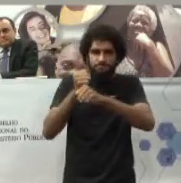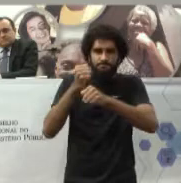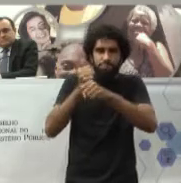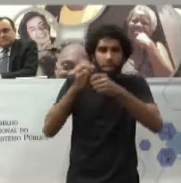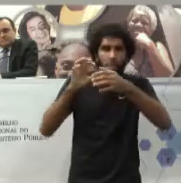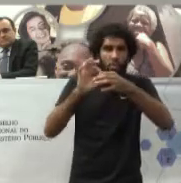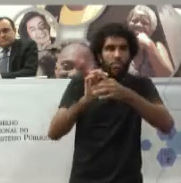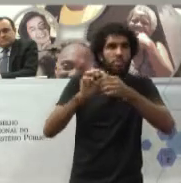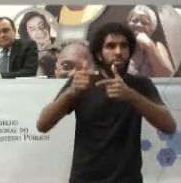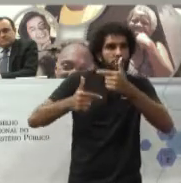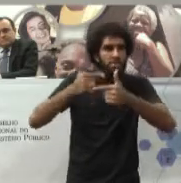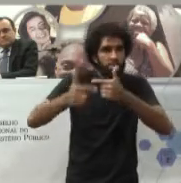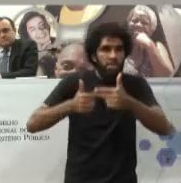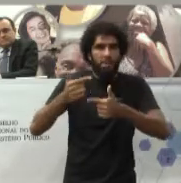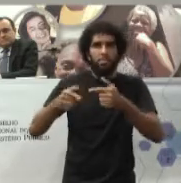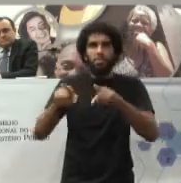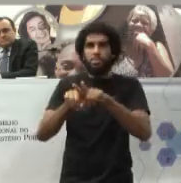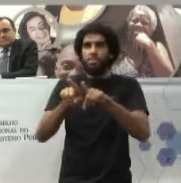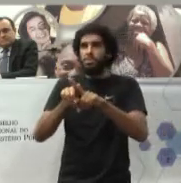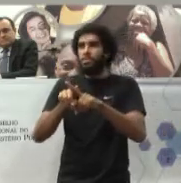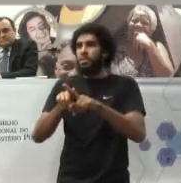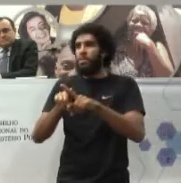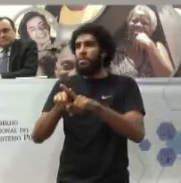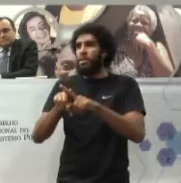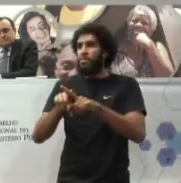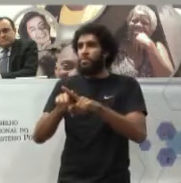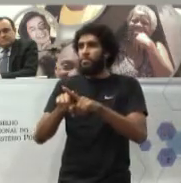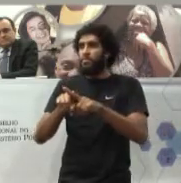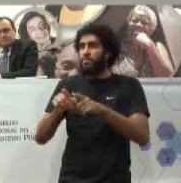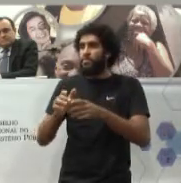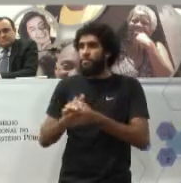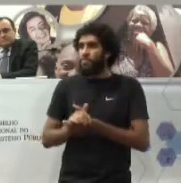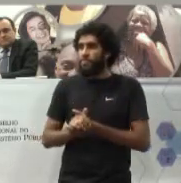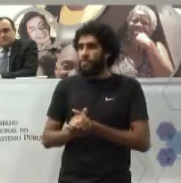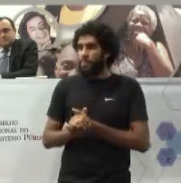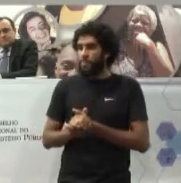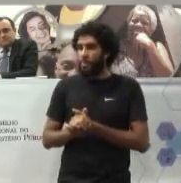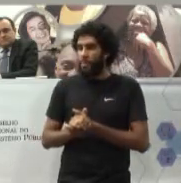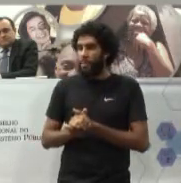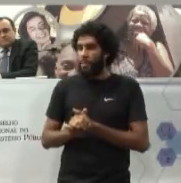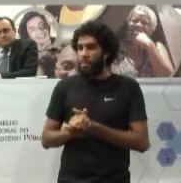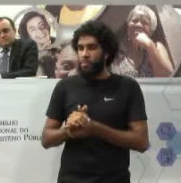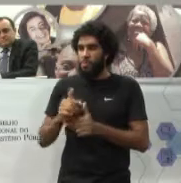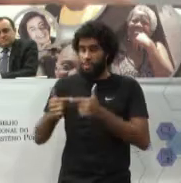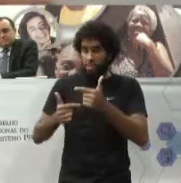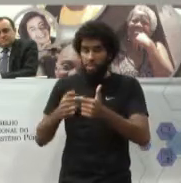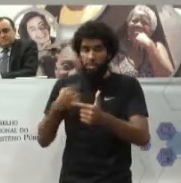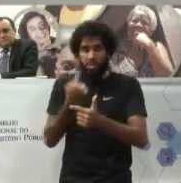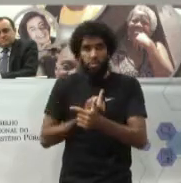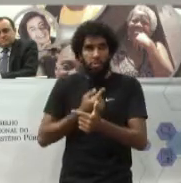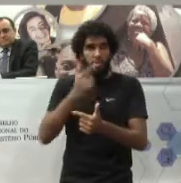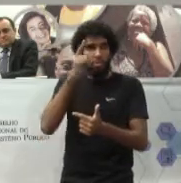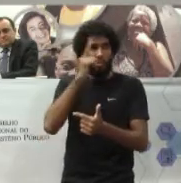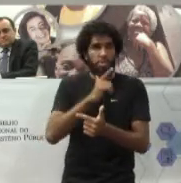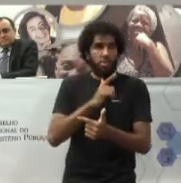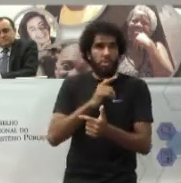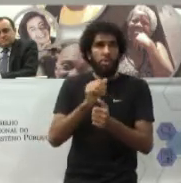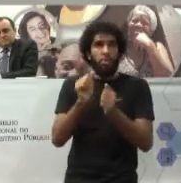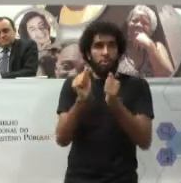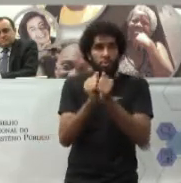trabalhadores e usuários em torno de uma convocação que nós conseguimos fazer com que o presidente temer